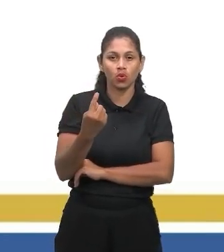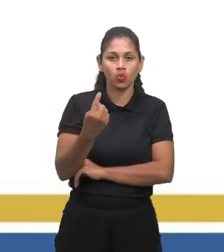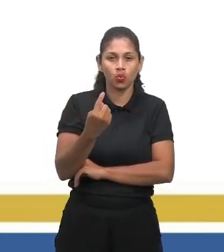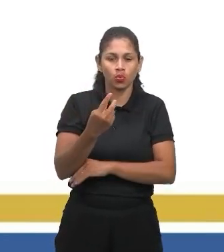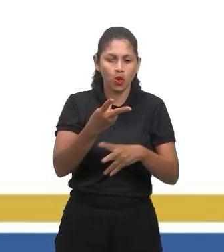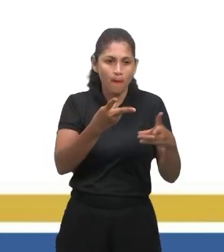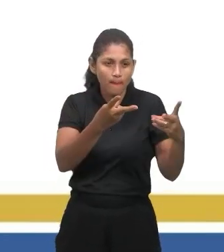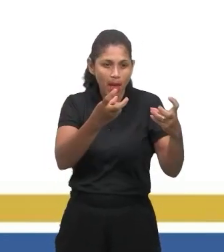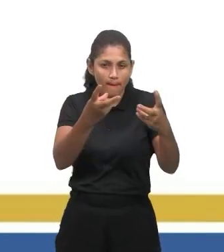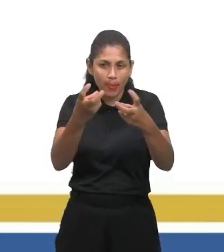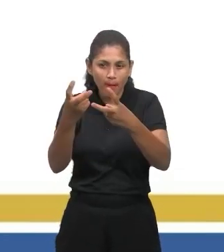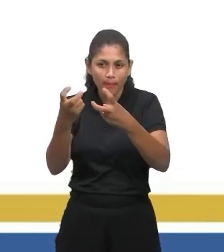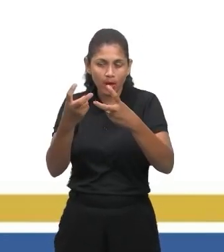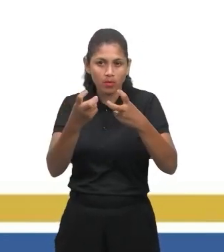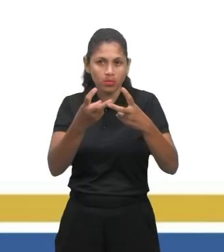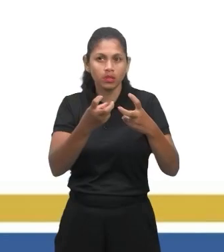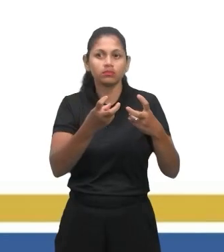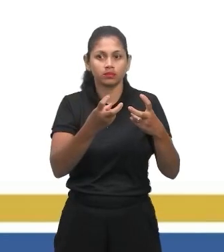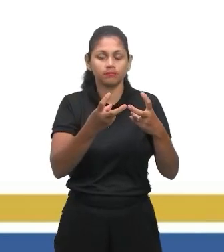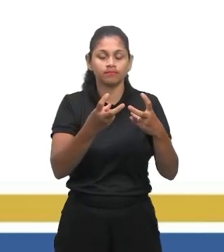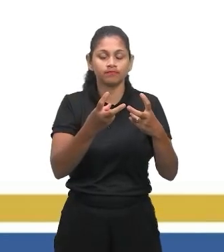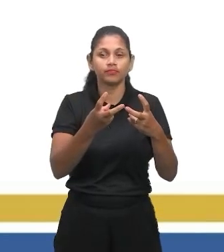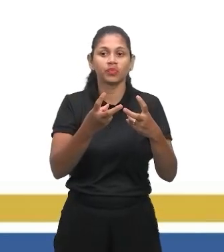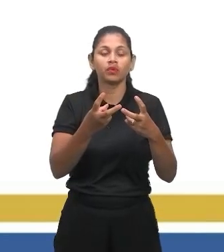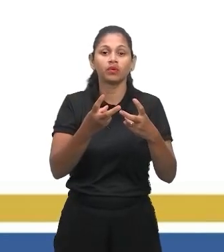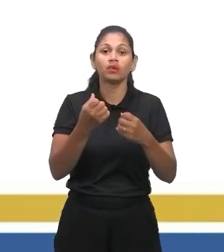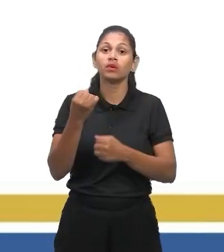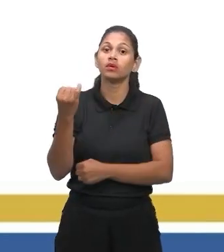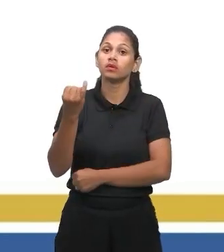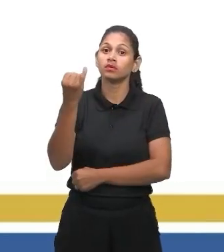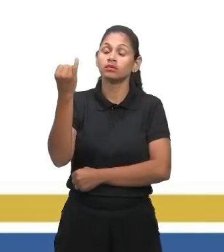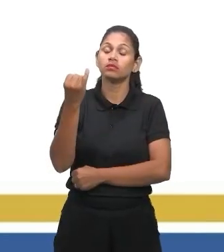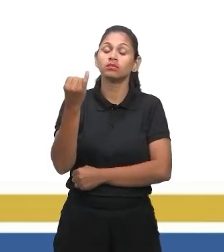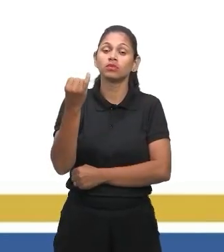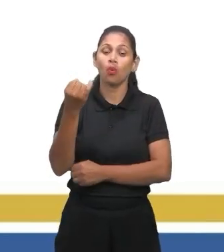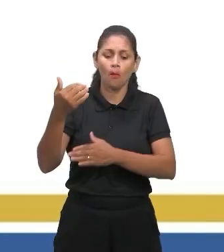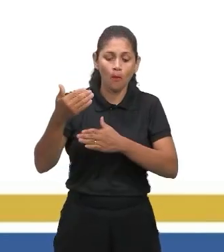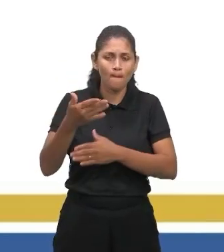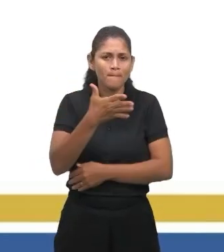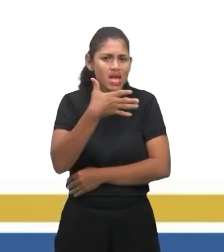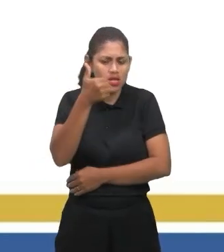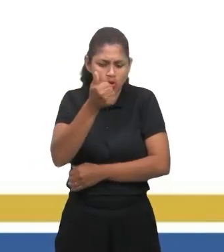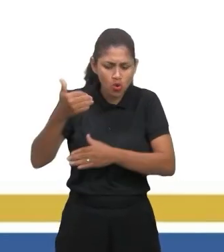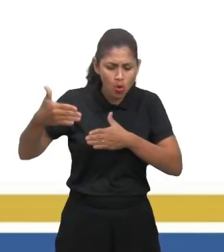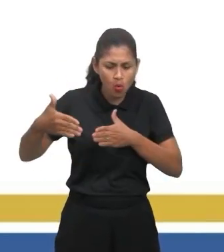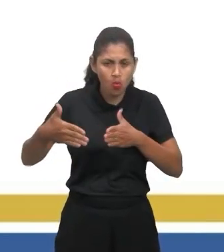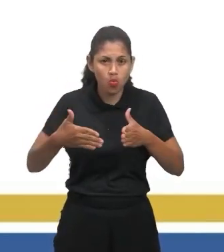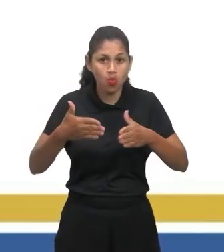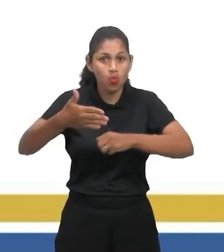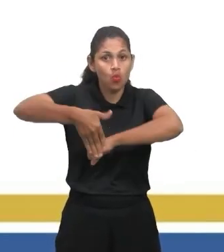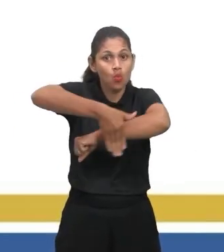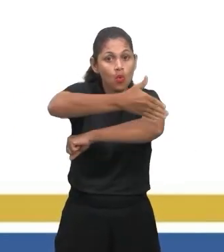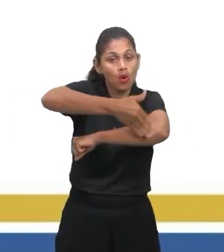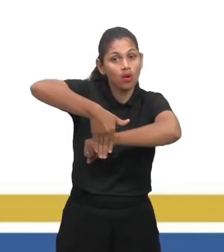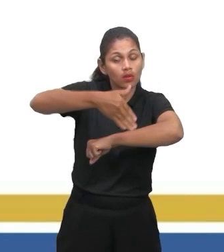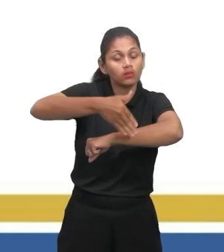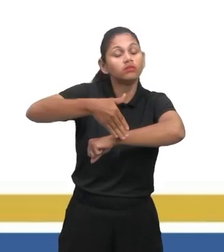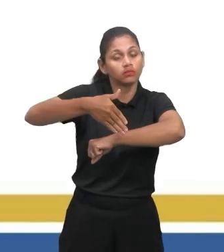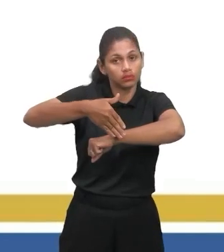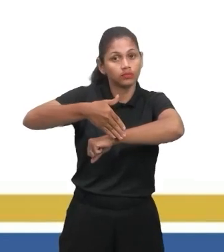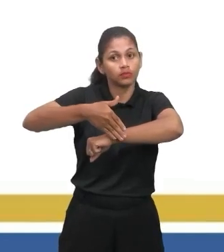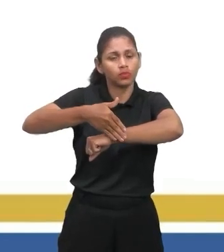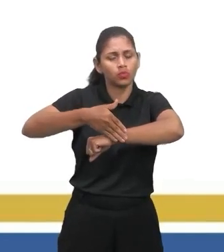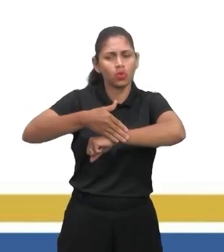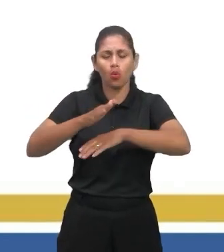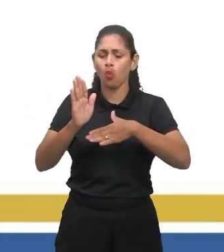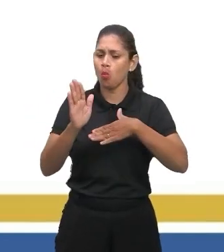aos motoristas para que escolham o melhor caminho e tomar providências à visão de qualquer situação que ameace